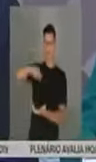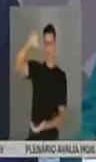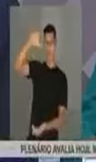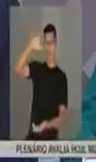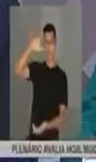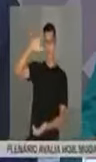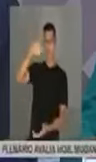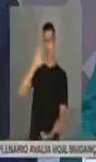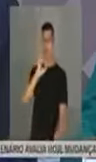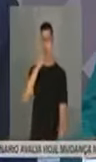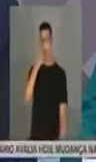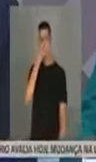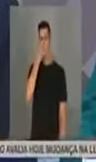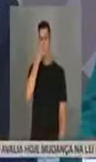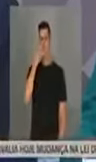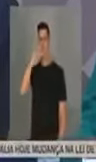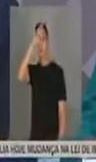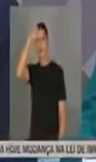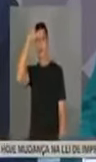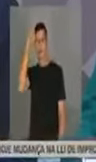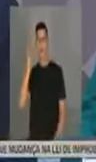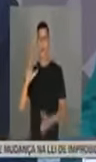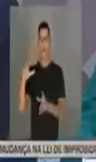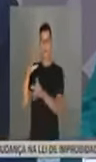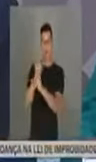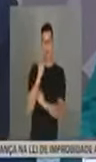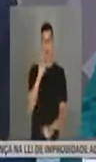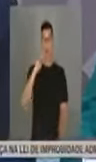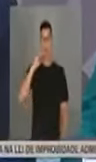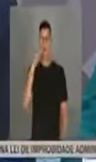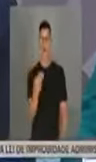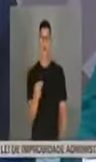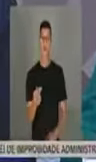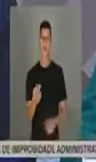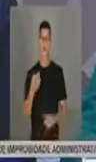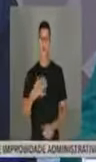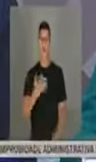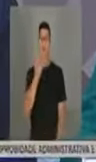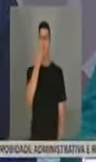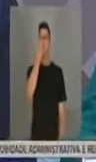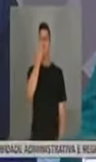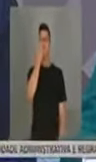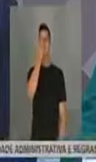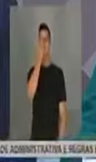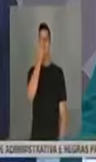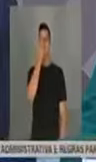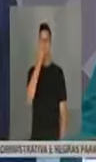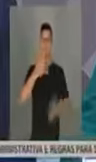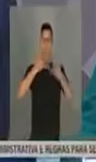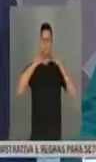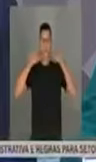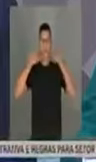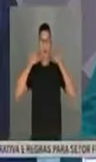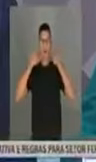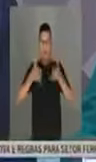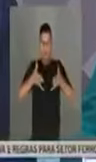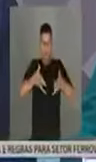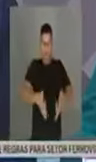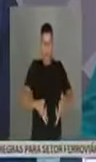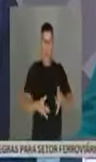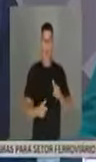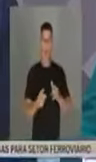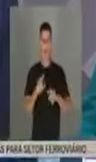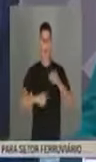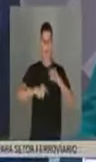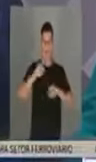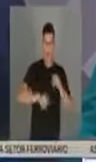Manaus, no valor de R$ 1 milhão. Respiradores, máscaras, camas,